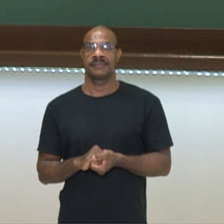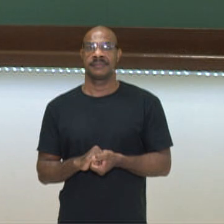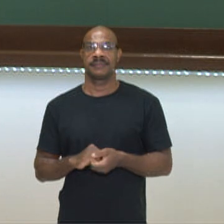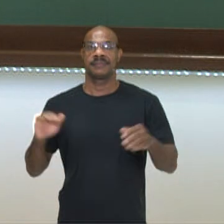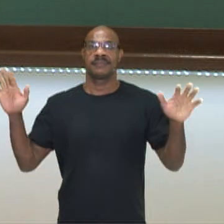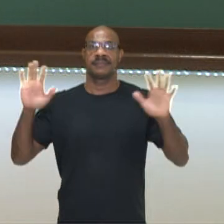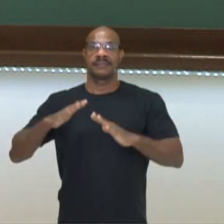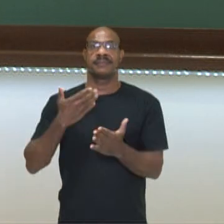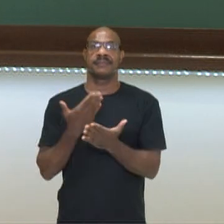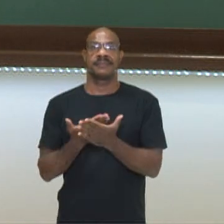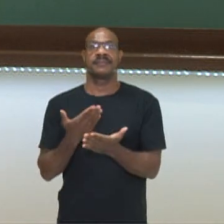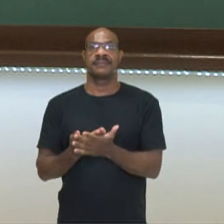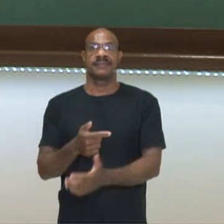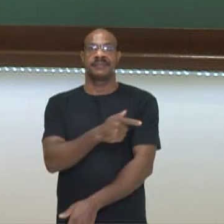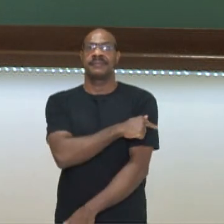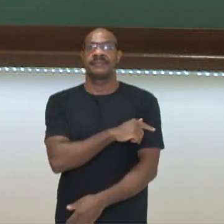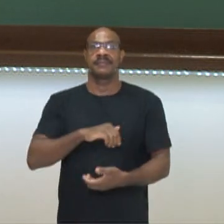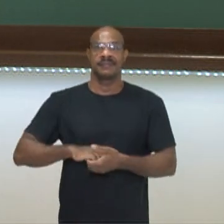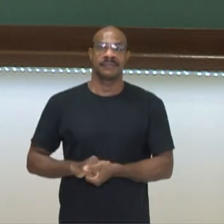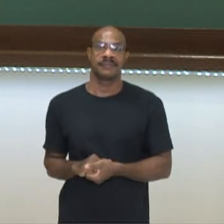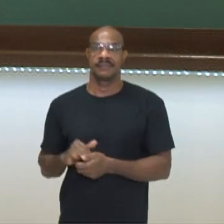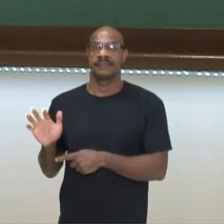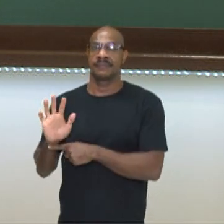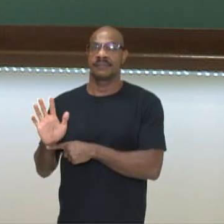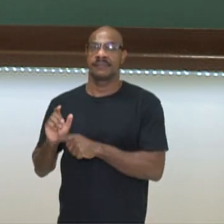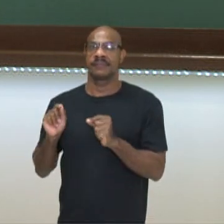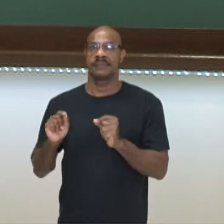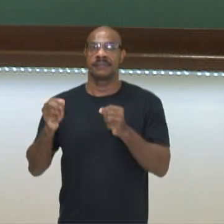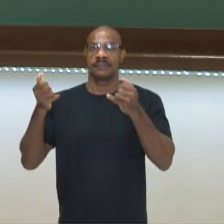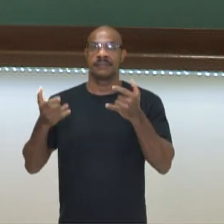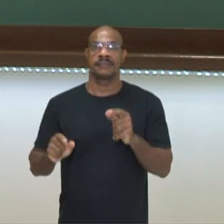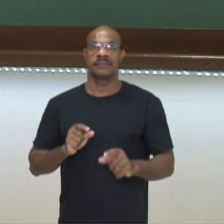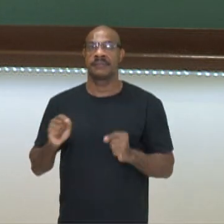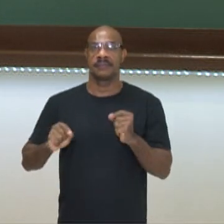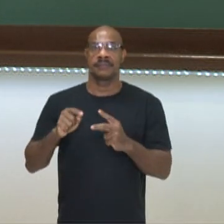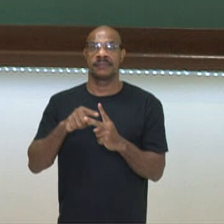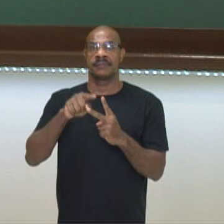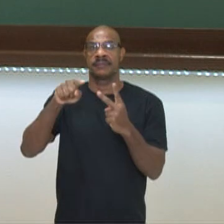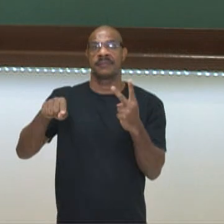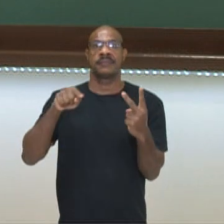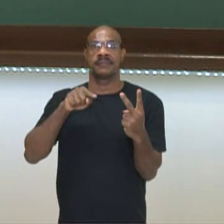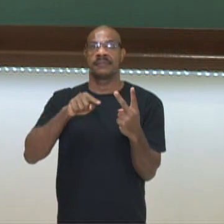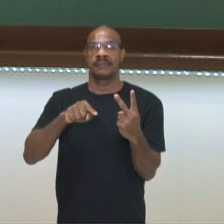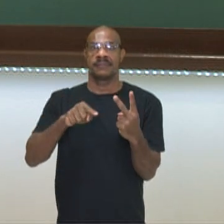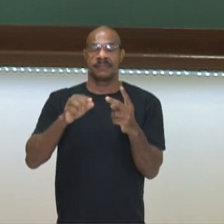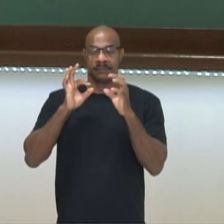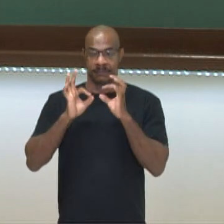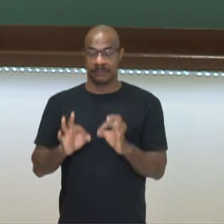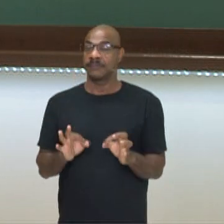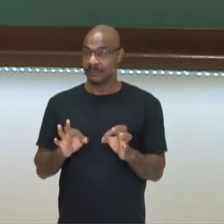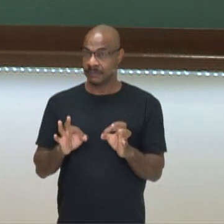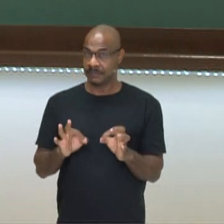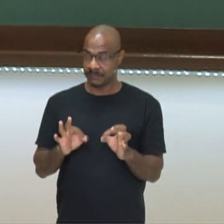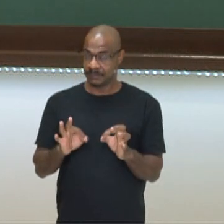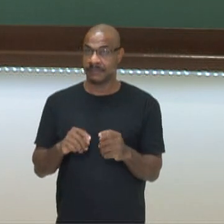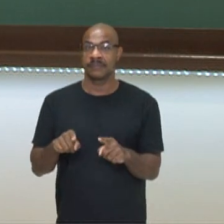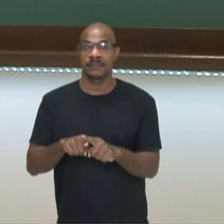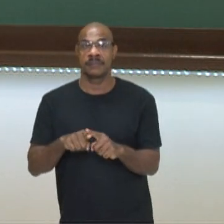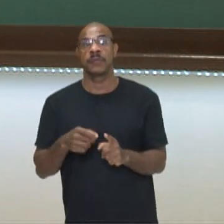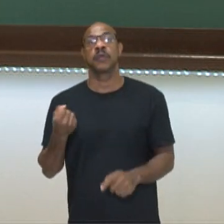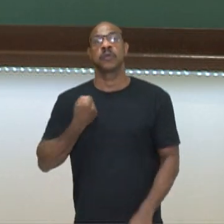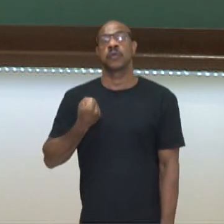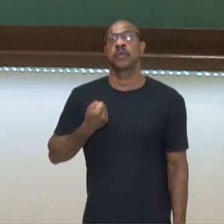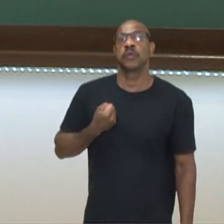Olá, estudantes do 7º ano! Neste vídeo vamos falar sobre a raiz quadrada exata dos números